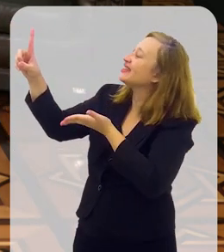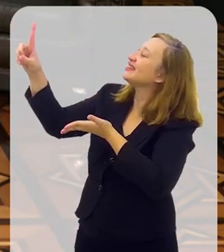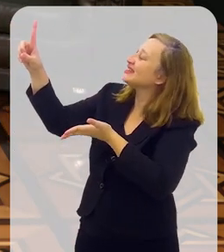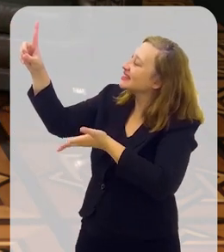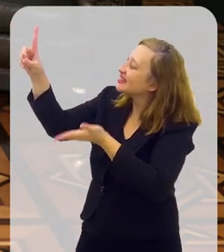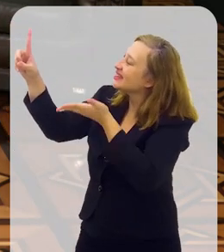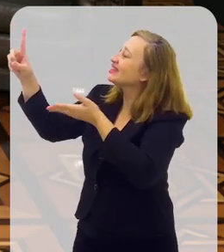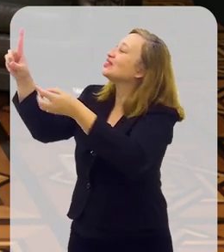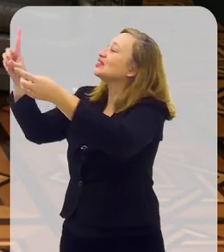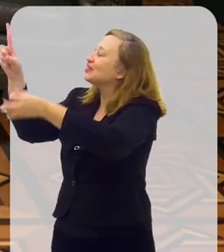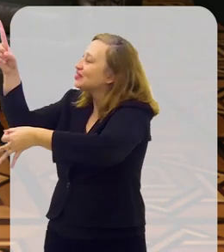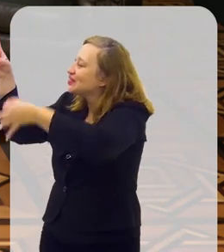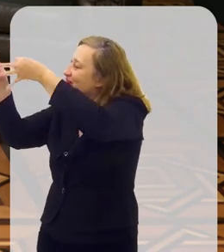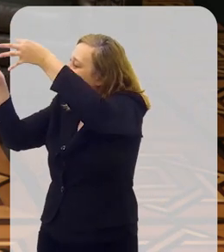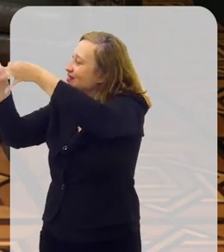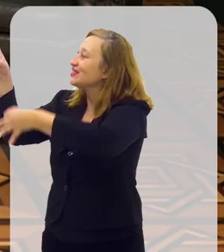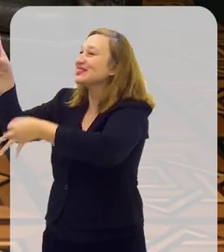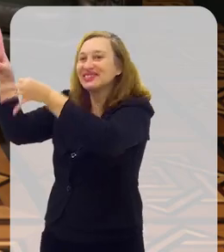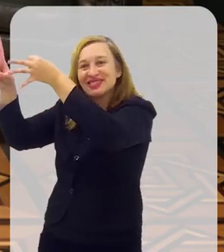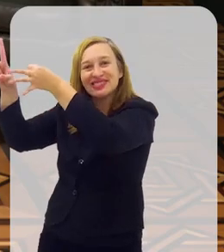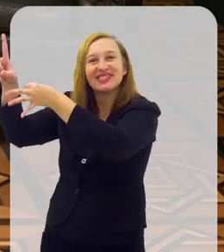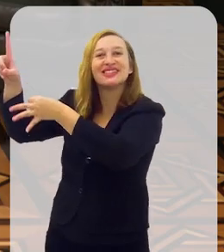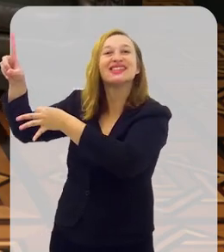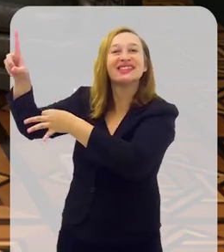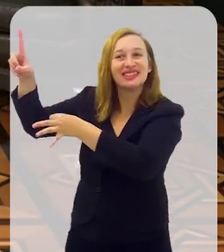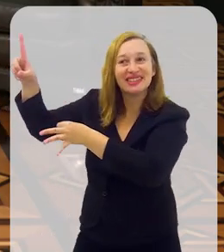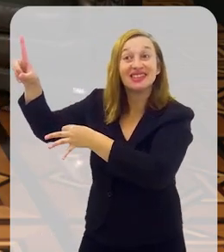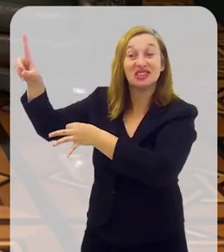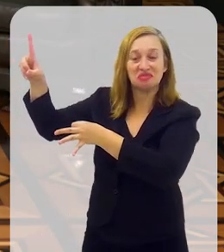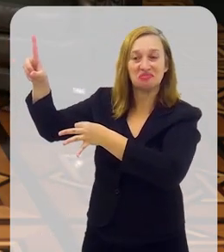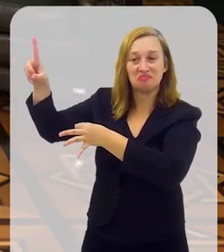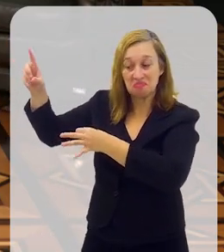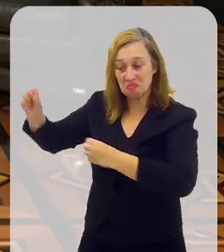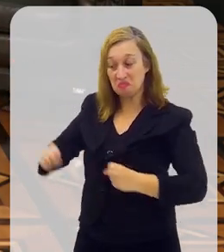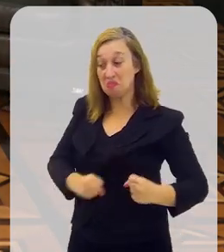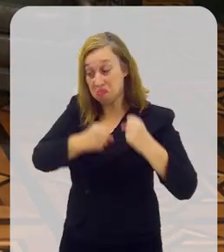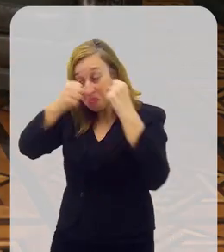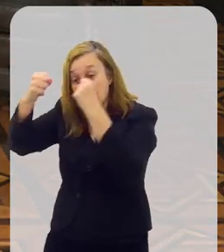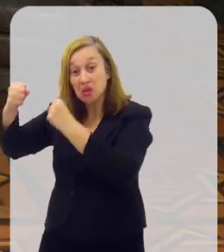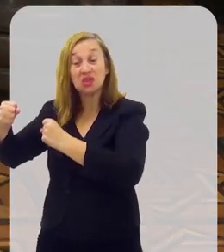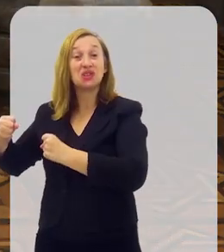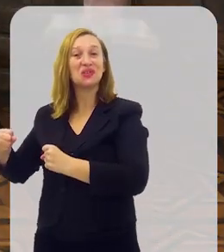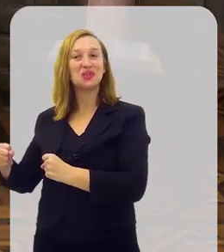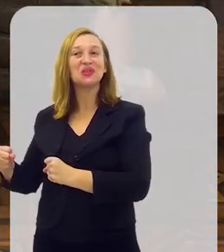santo tu és tu és